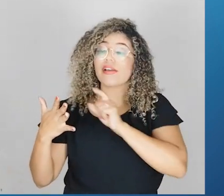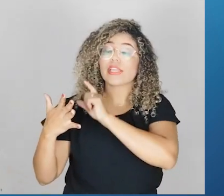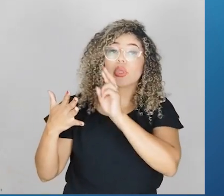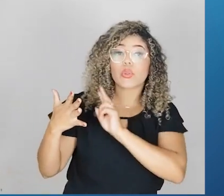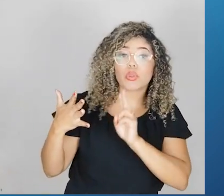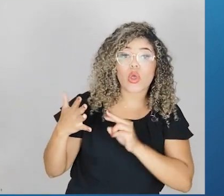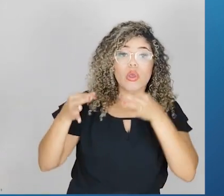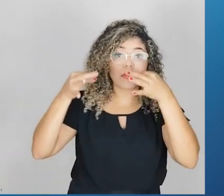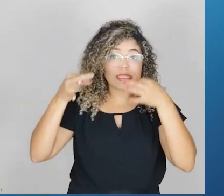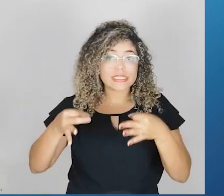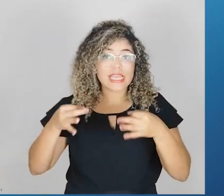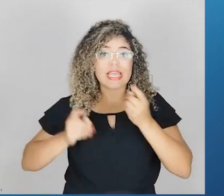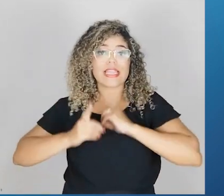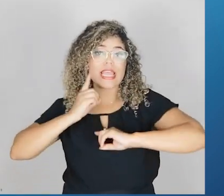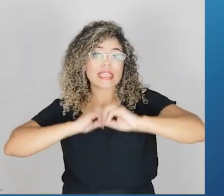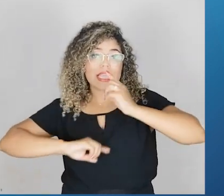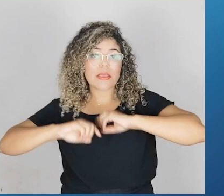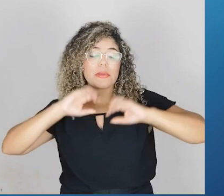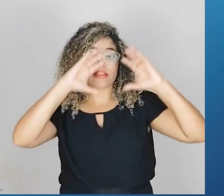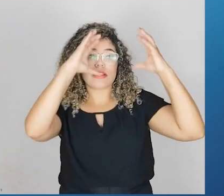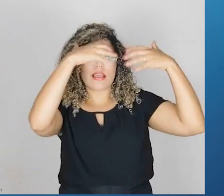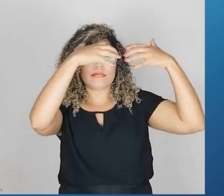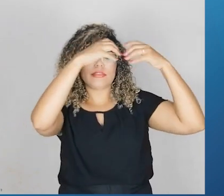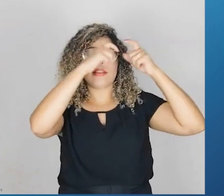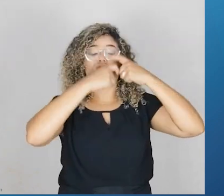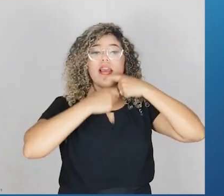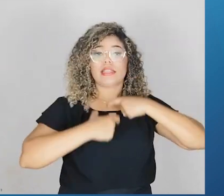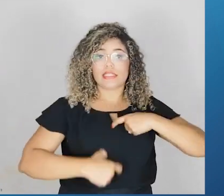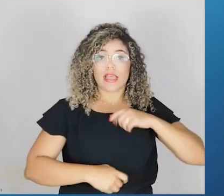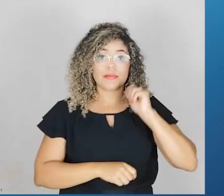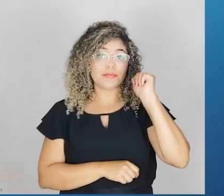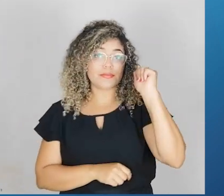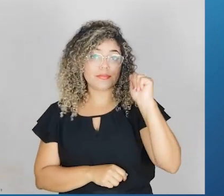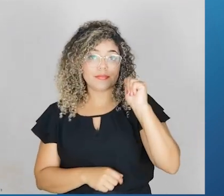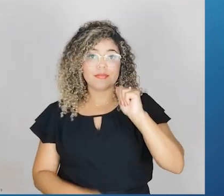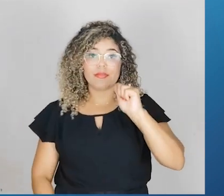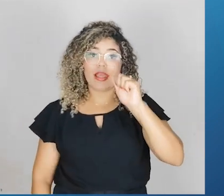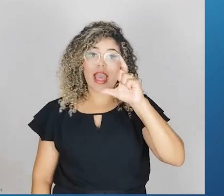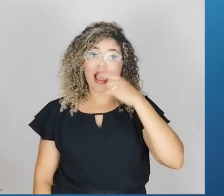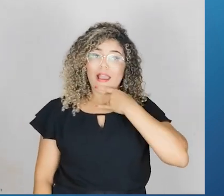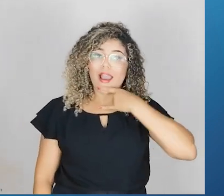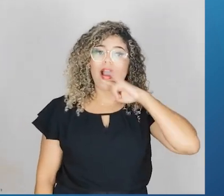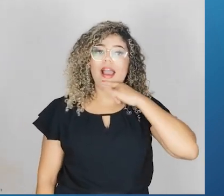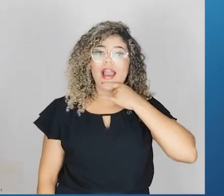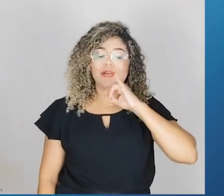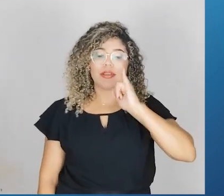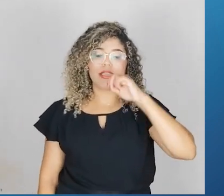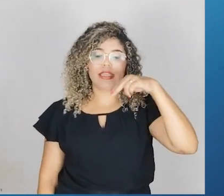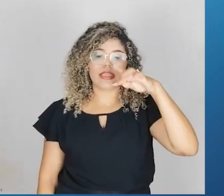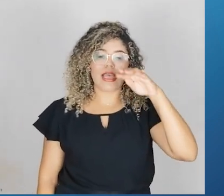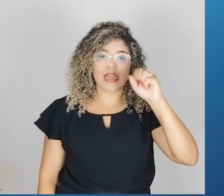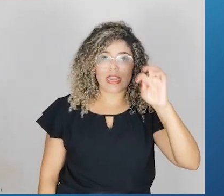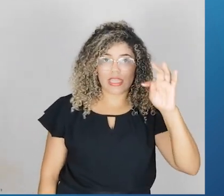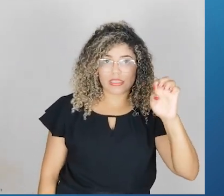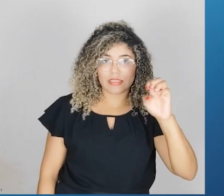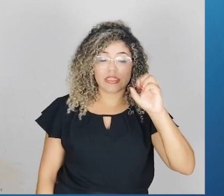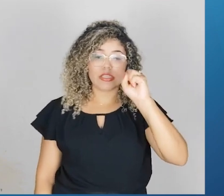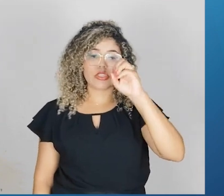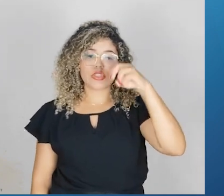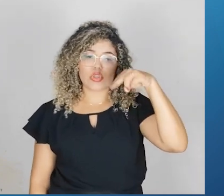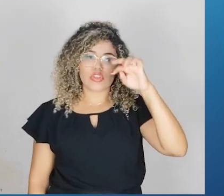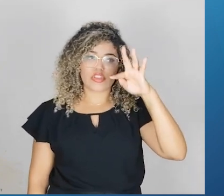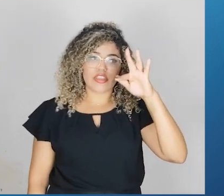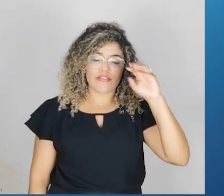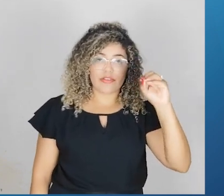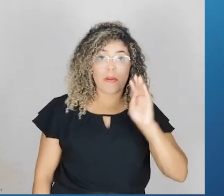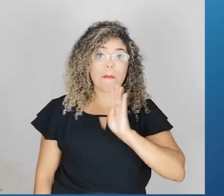substâncias são depressoras do sistema nervoso central. Letra A, álcool. inalantes, solventes e soníferos?